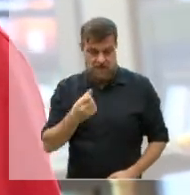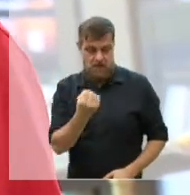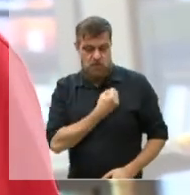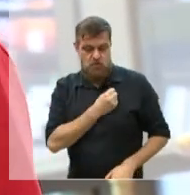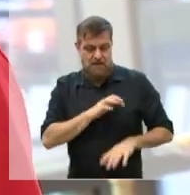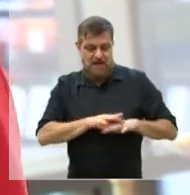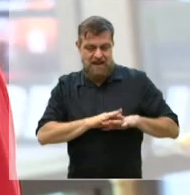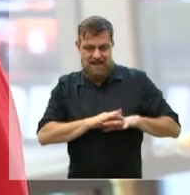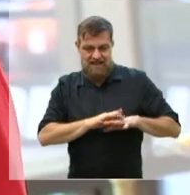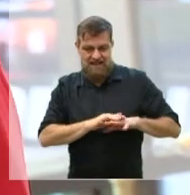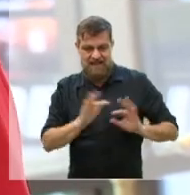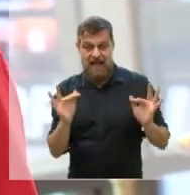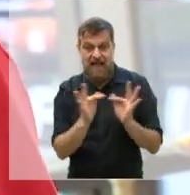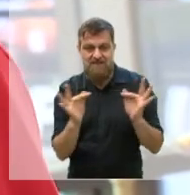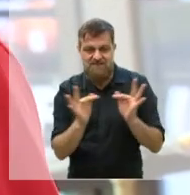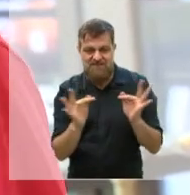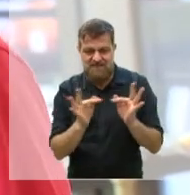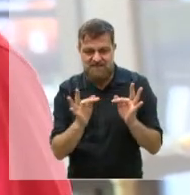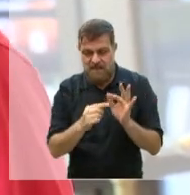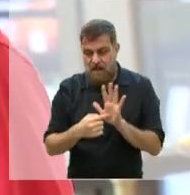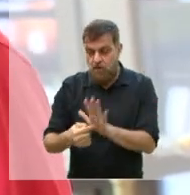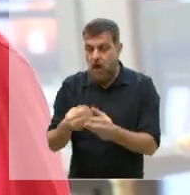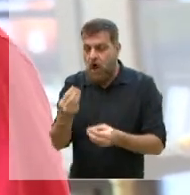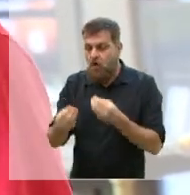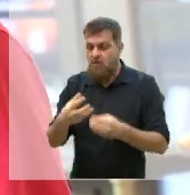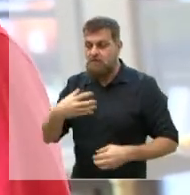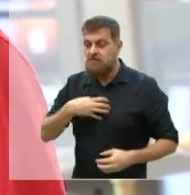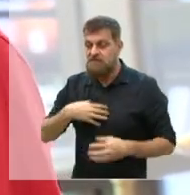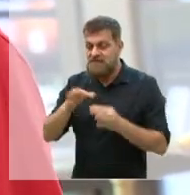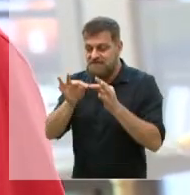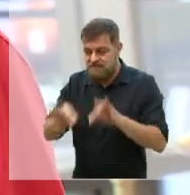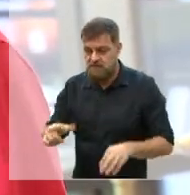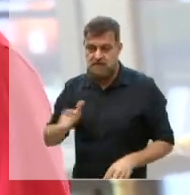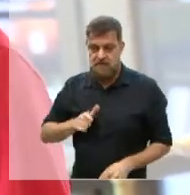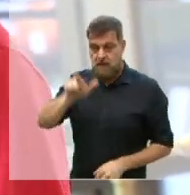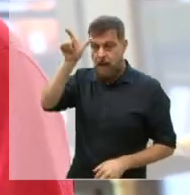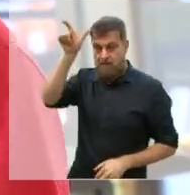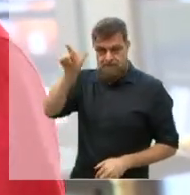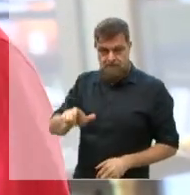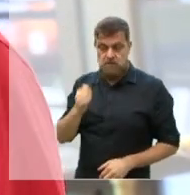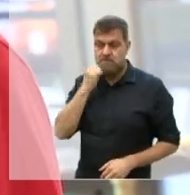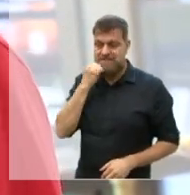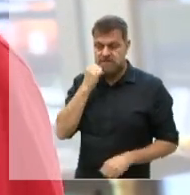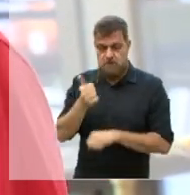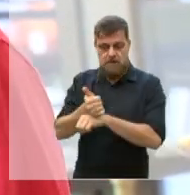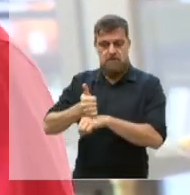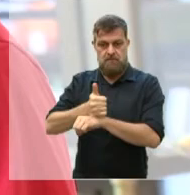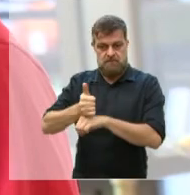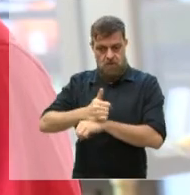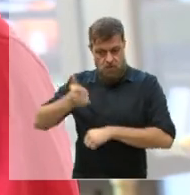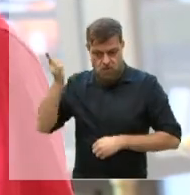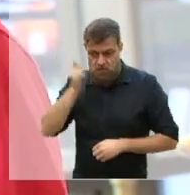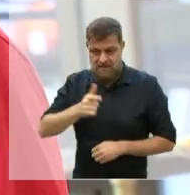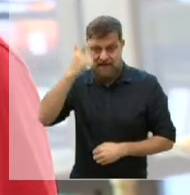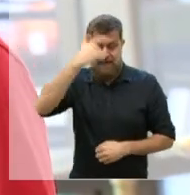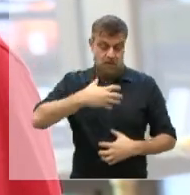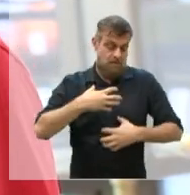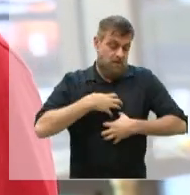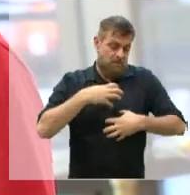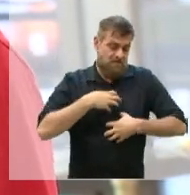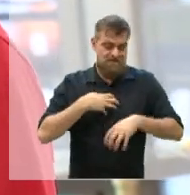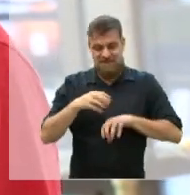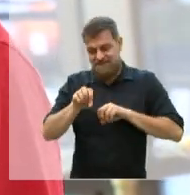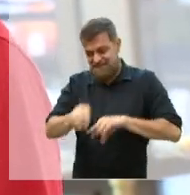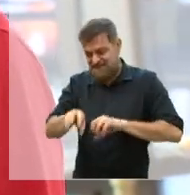poder explicar de maneira simples alguma coisa que é complicado. Alguns cientistas no mundo conseguiram fazer isso divinamente. Eu, do meu jeito de dar